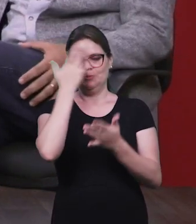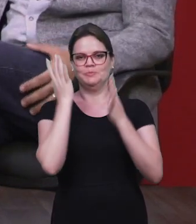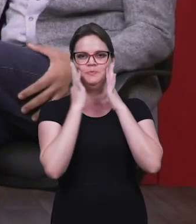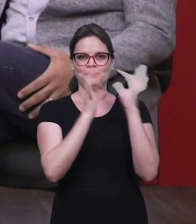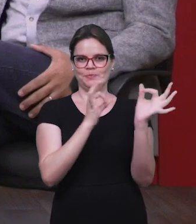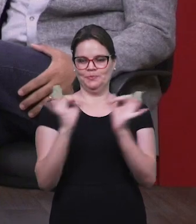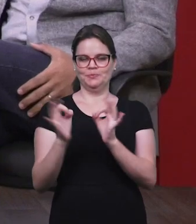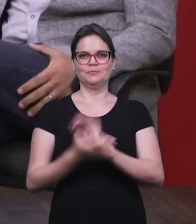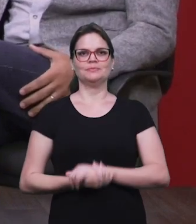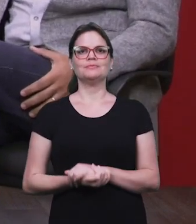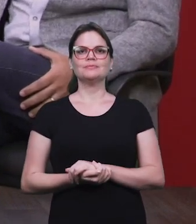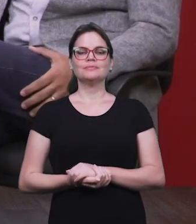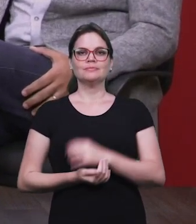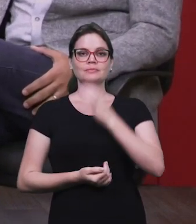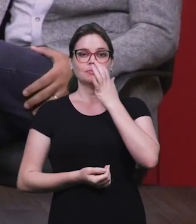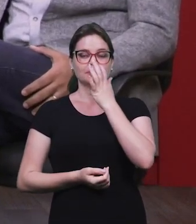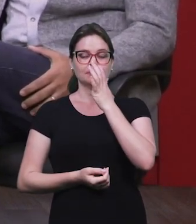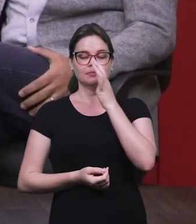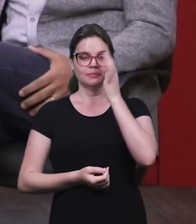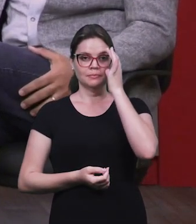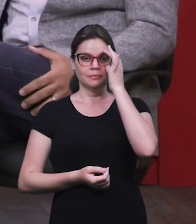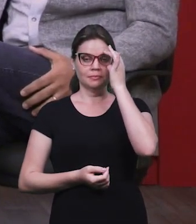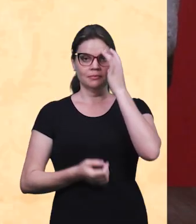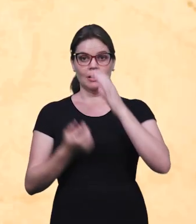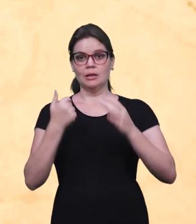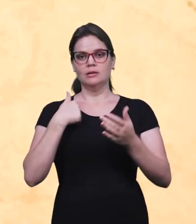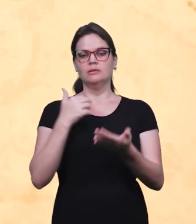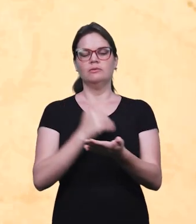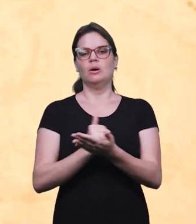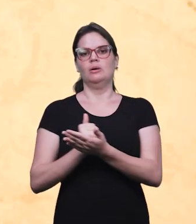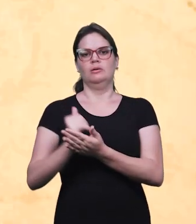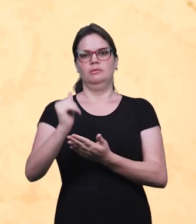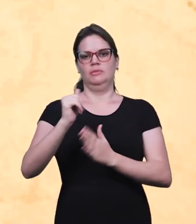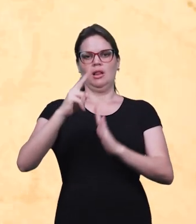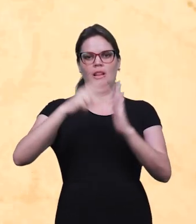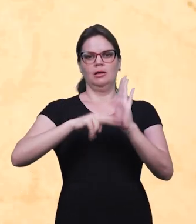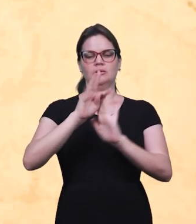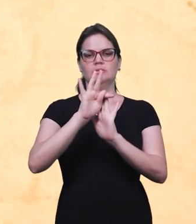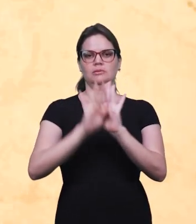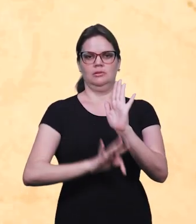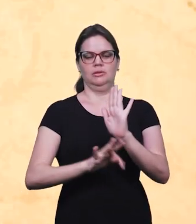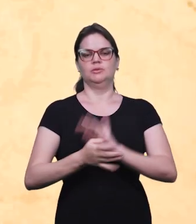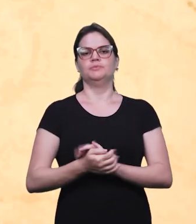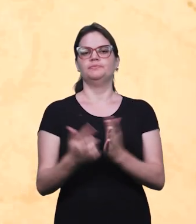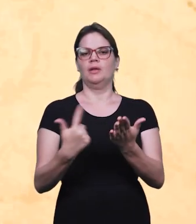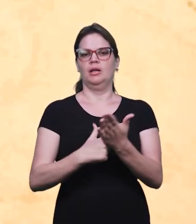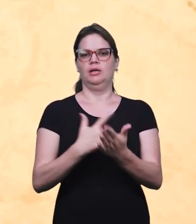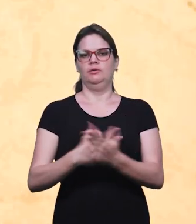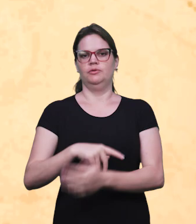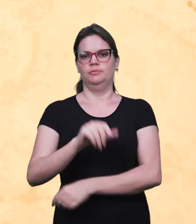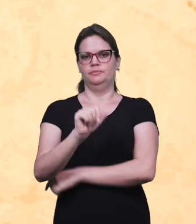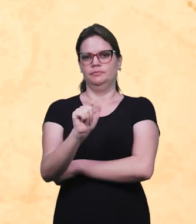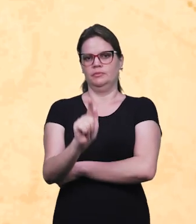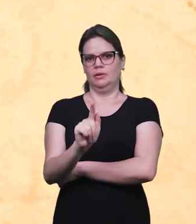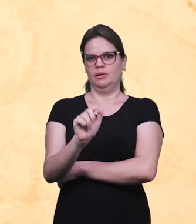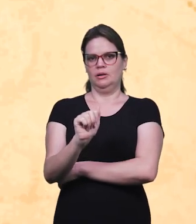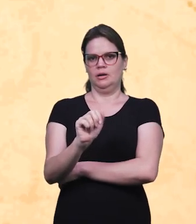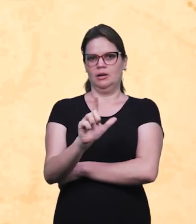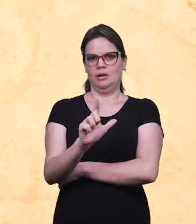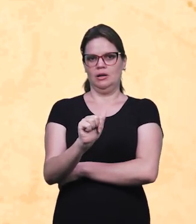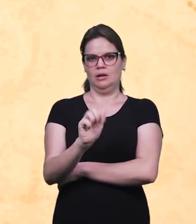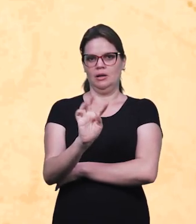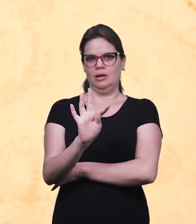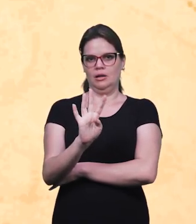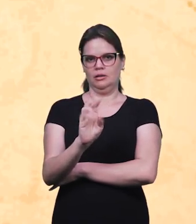paz do Senhor aos irmãos que nos assistem. Eu quero iniciar lendo um texto que está em